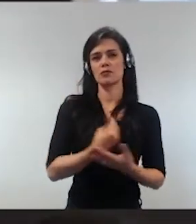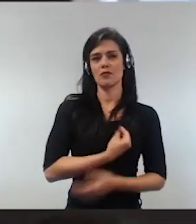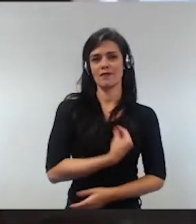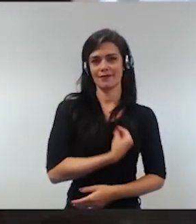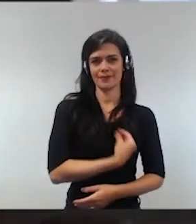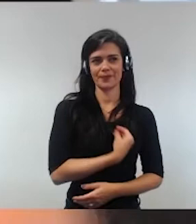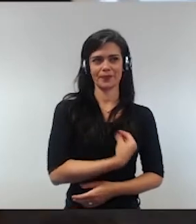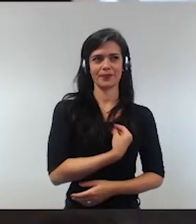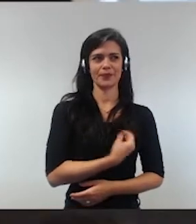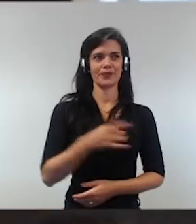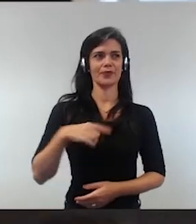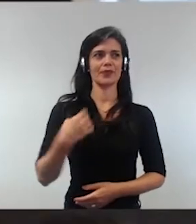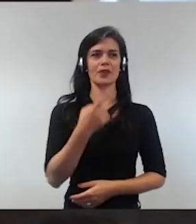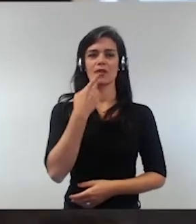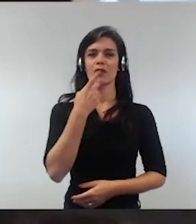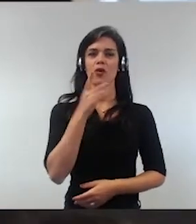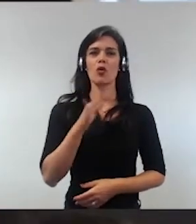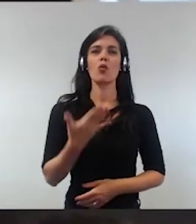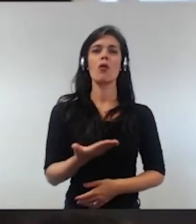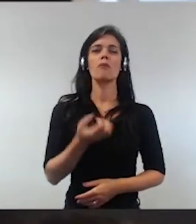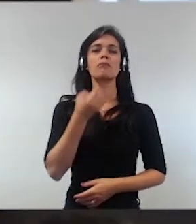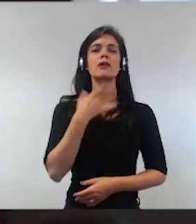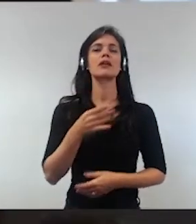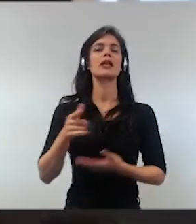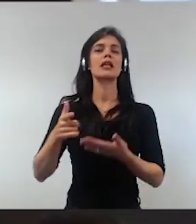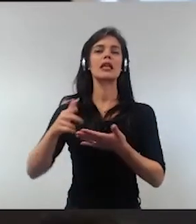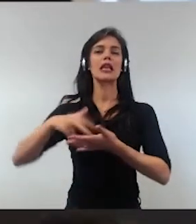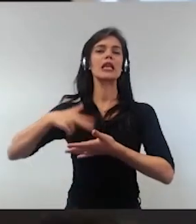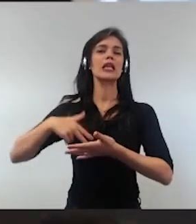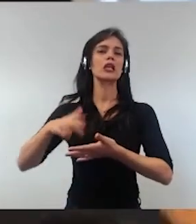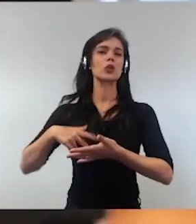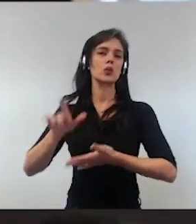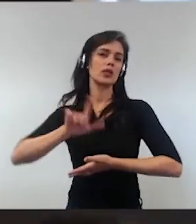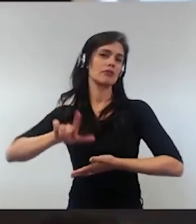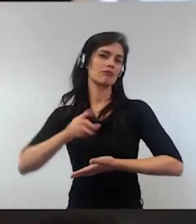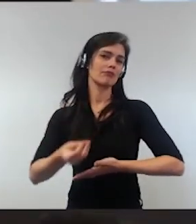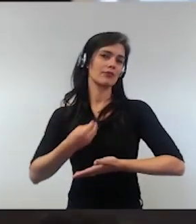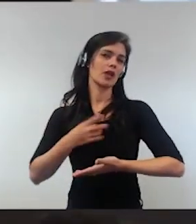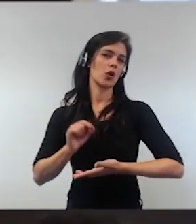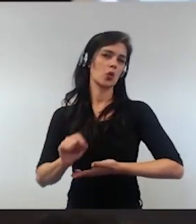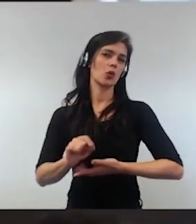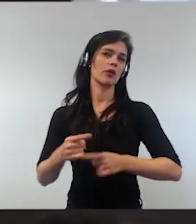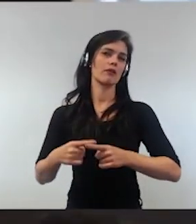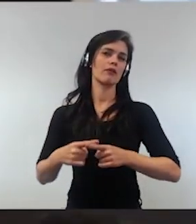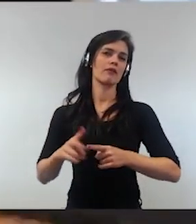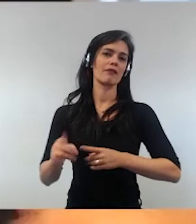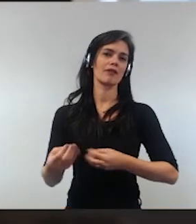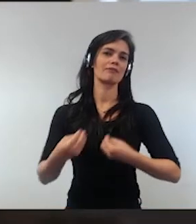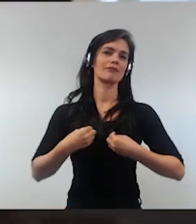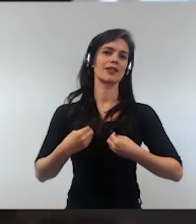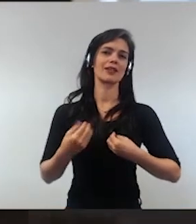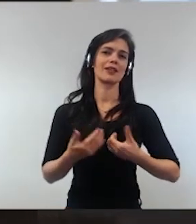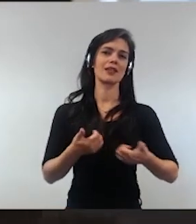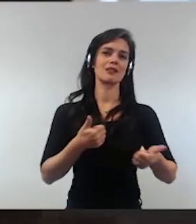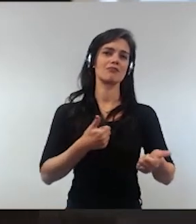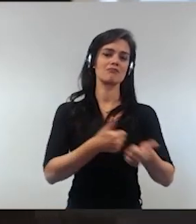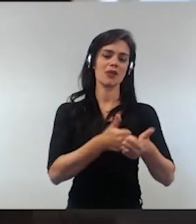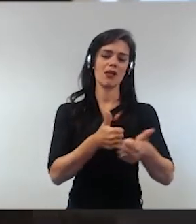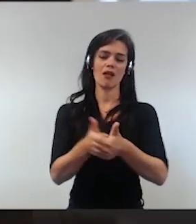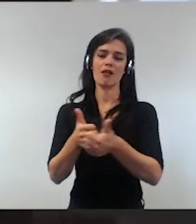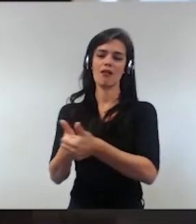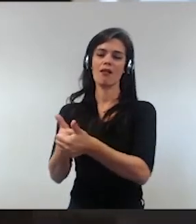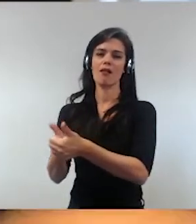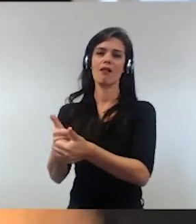Então, quando eu digo, né, qual é o benefício da leitura, essa capacidade de trazer para a gente nos aproximar da visão do